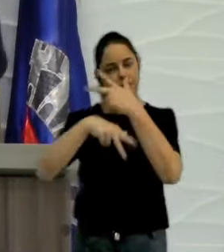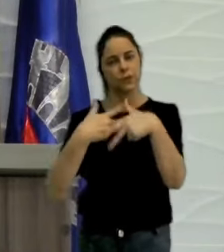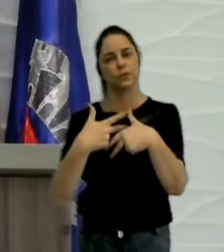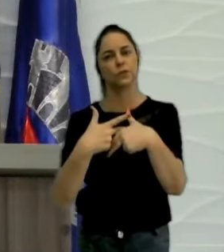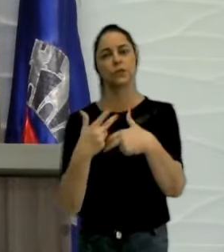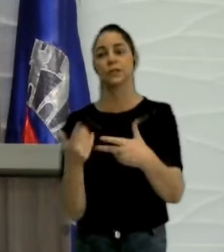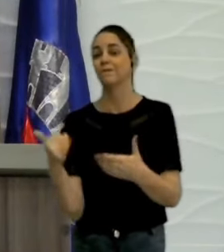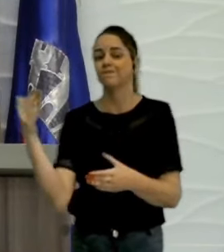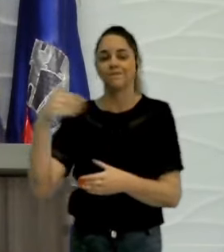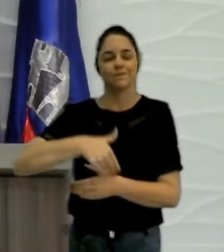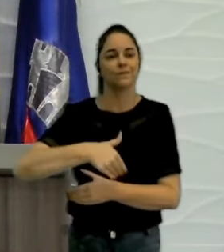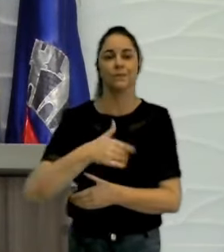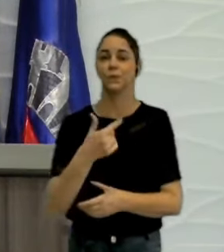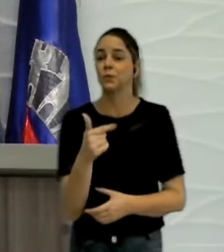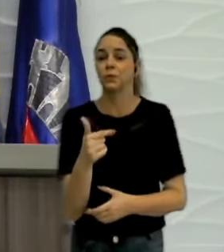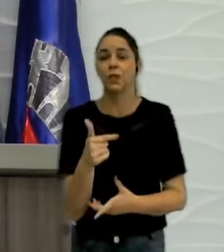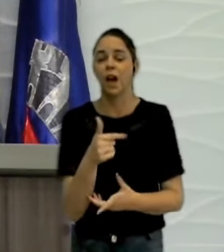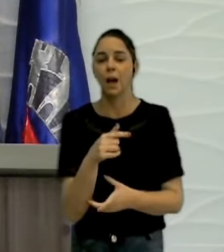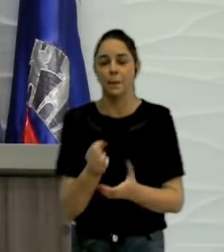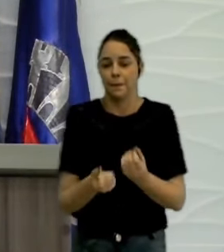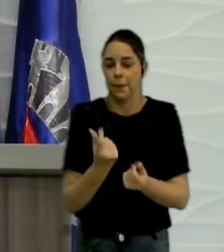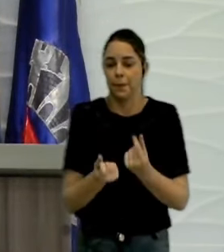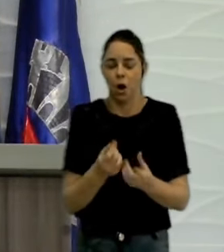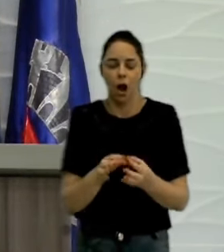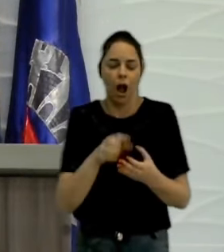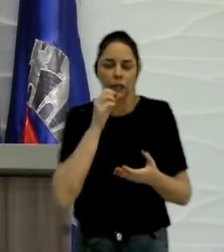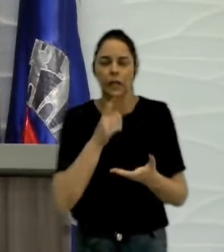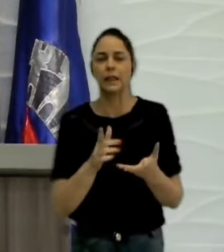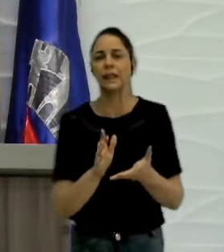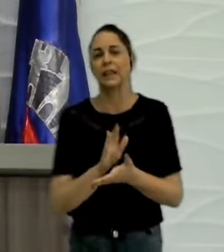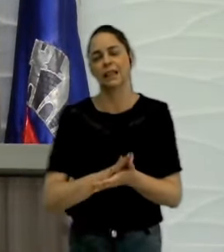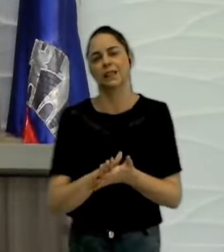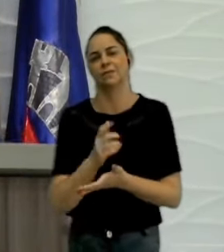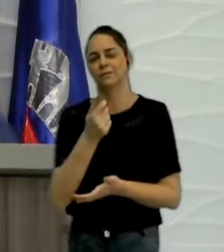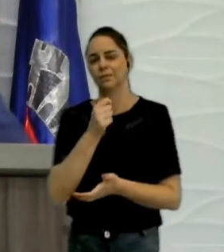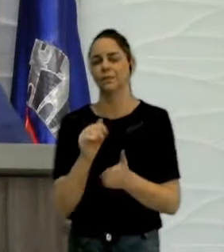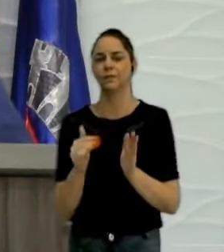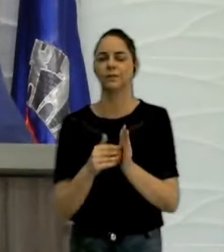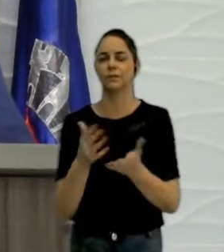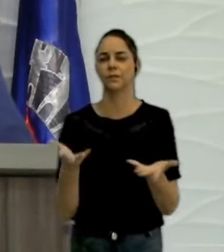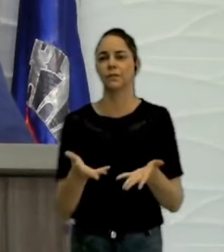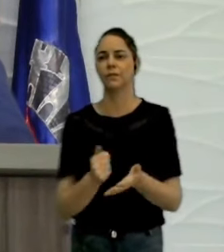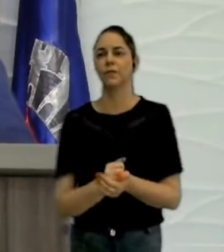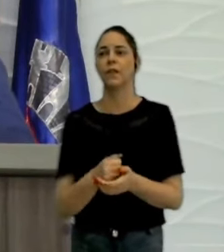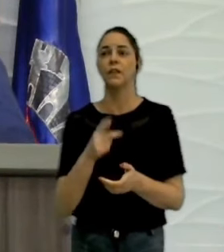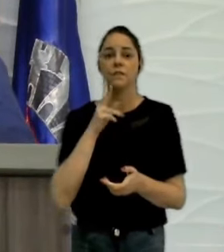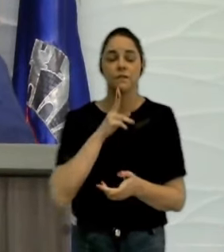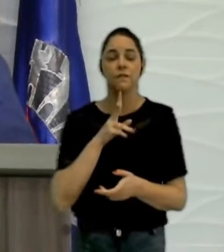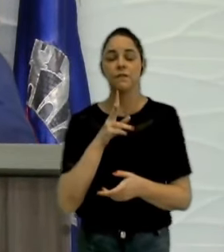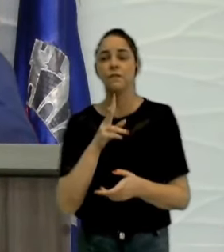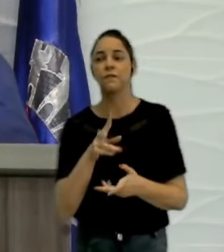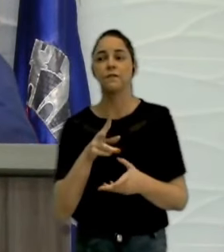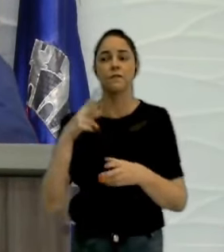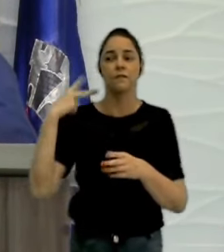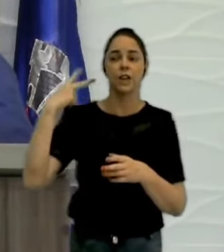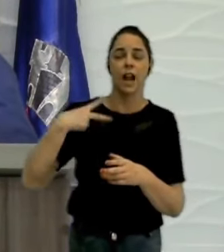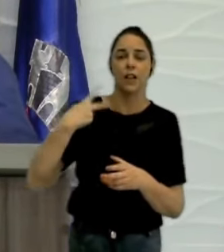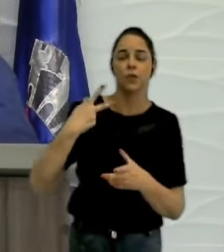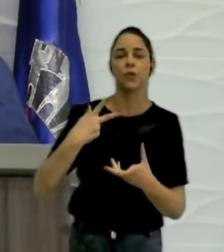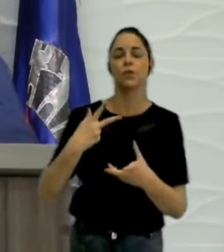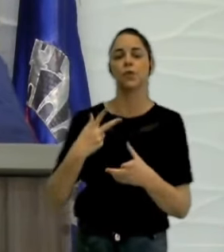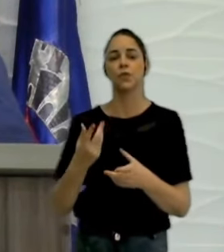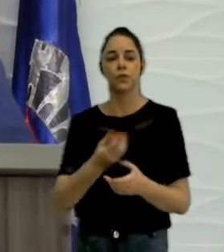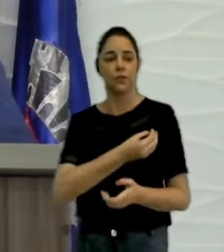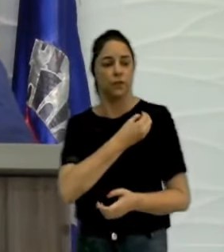não trouxe uma bolsa de pipoca até agora. E esses vereadores vivem na rede social criticando o